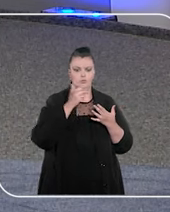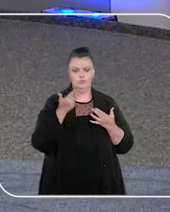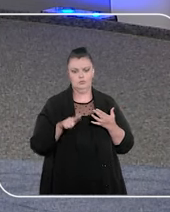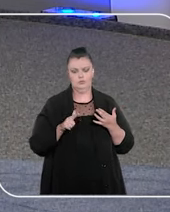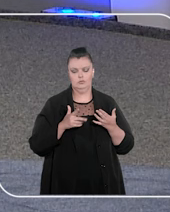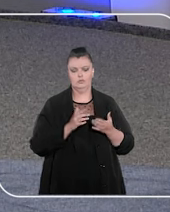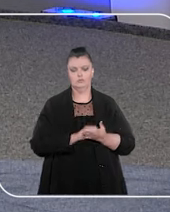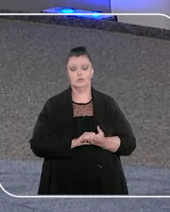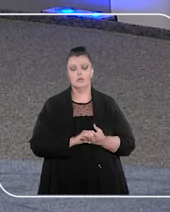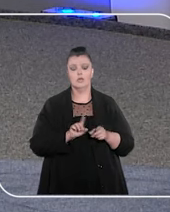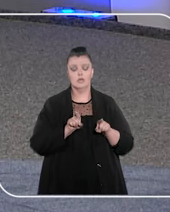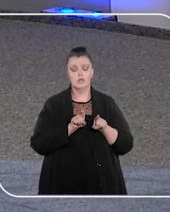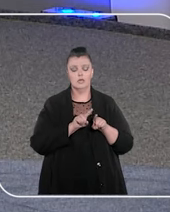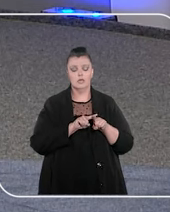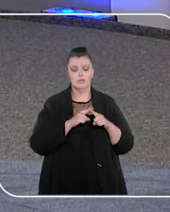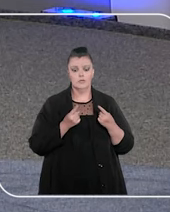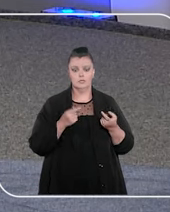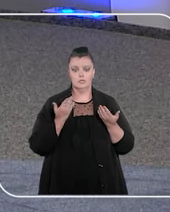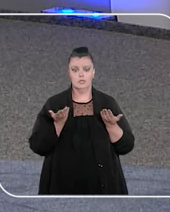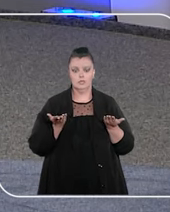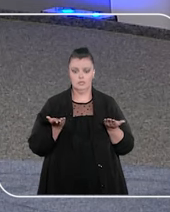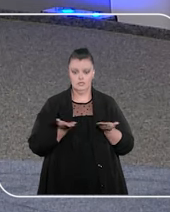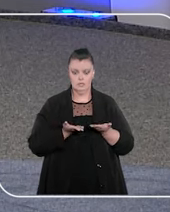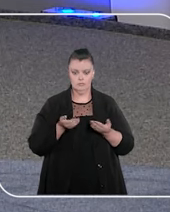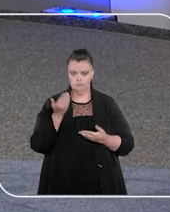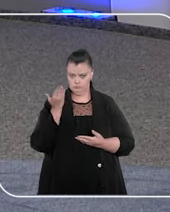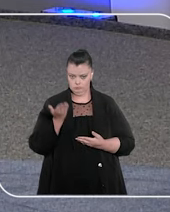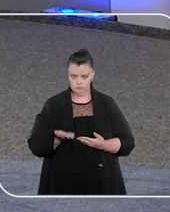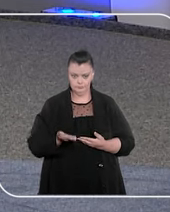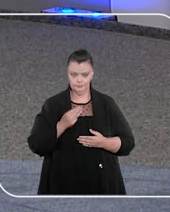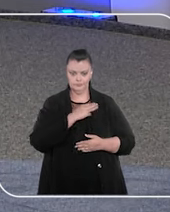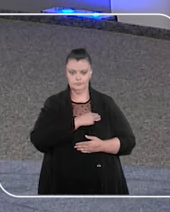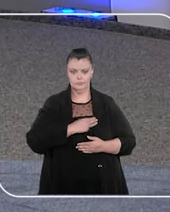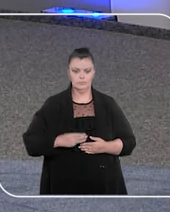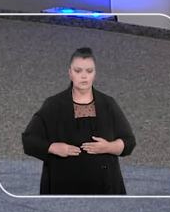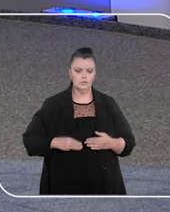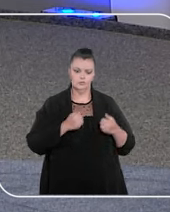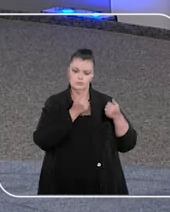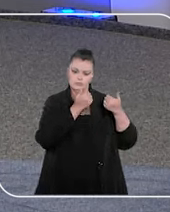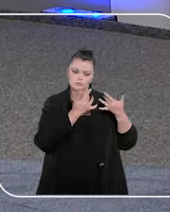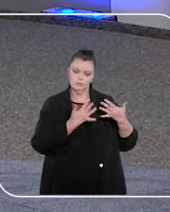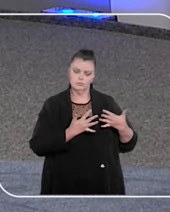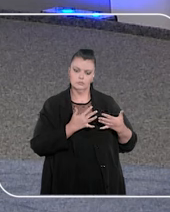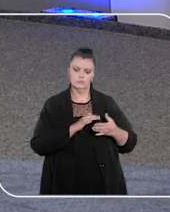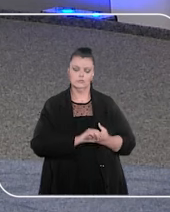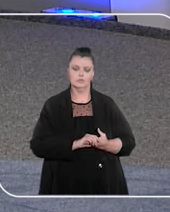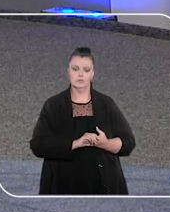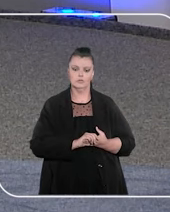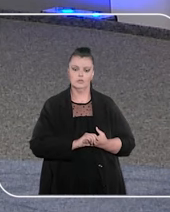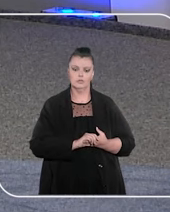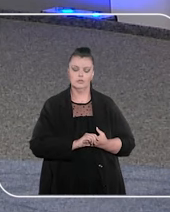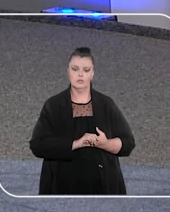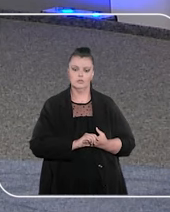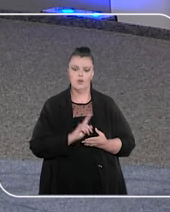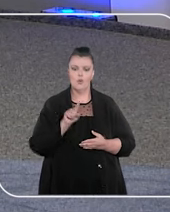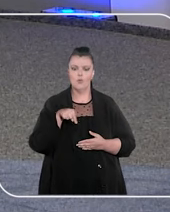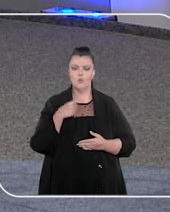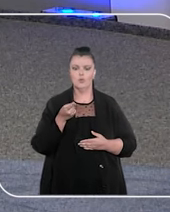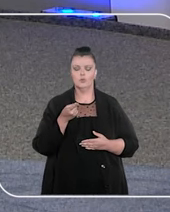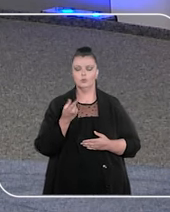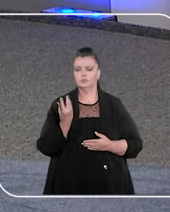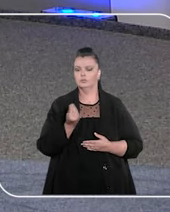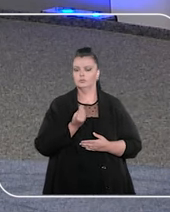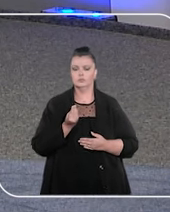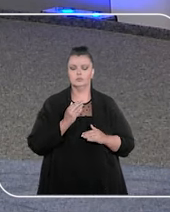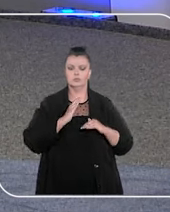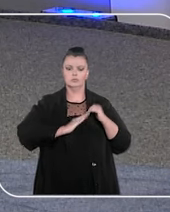também gostaria de ouvir agora o ministro Rogério Schietti Cruz sobre essa outra frente de atuação que